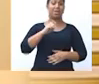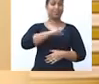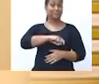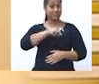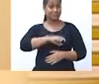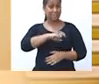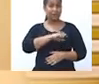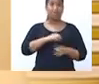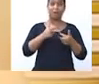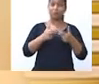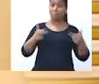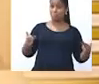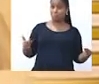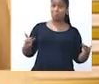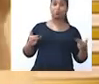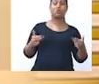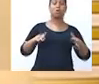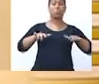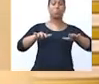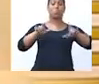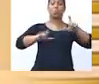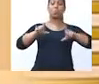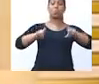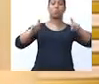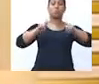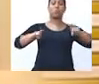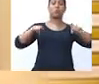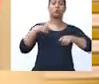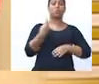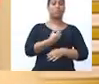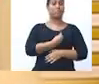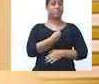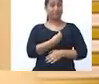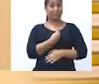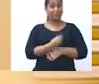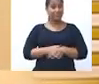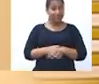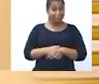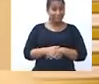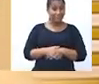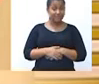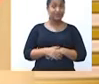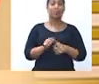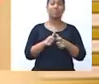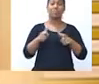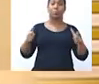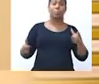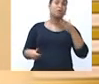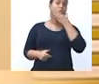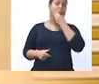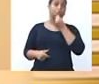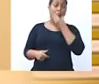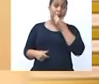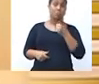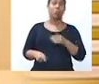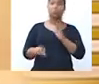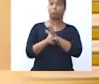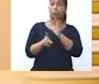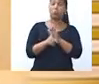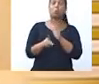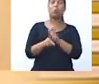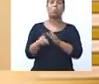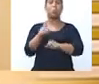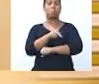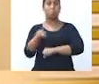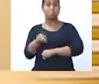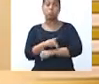de prestígio, sim, mesmo. O computador é a nossa vida. Sim. Aí você vai tendo um aumento dos homens. A questão do magistério, você vai cair, então